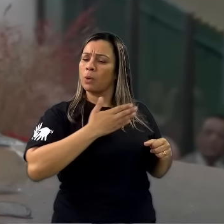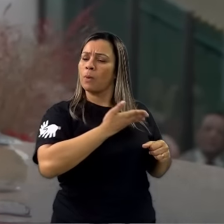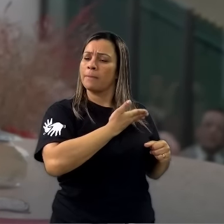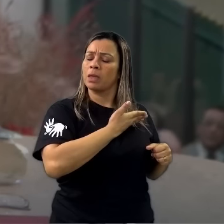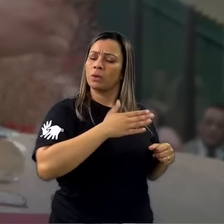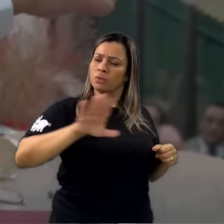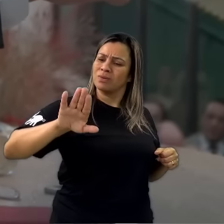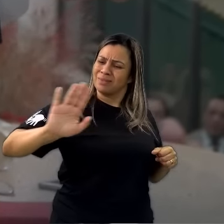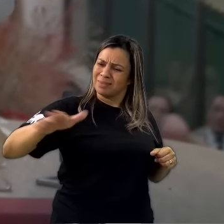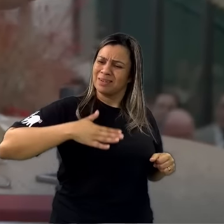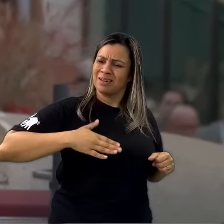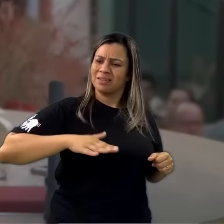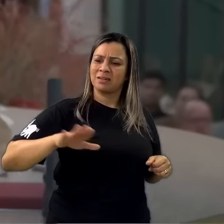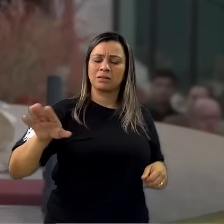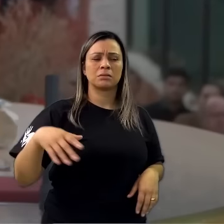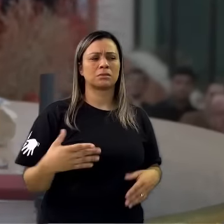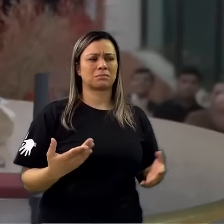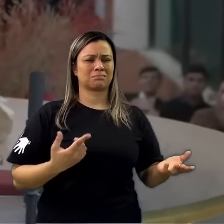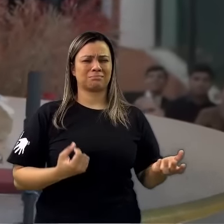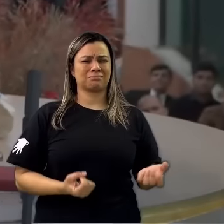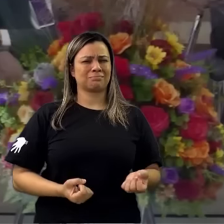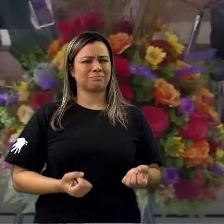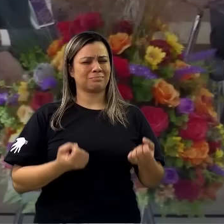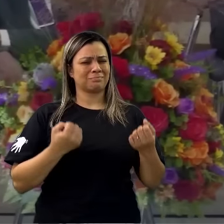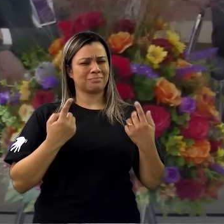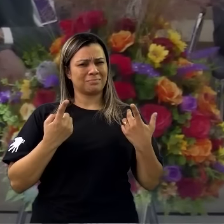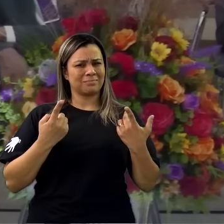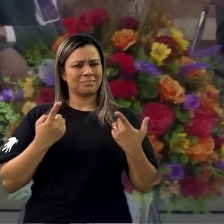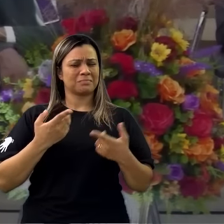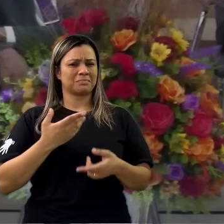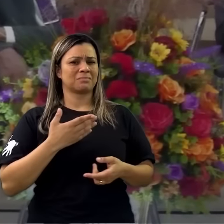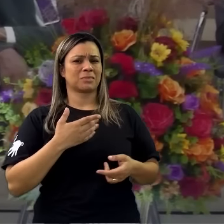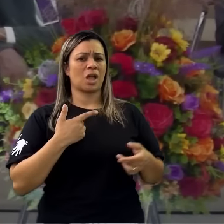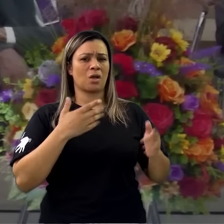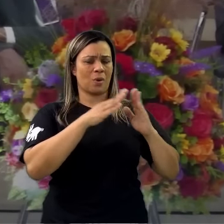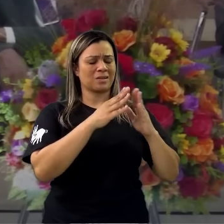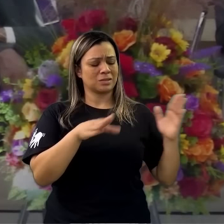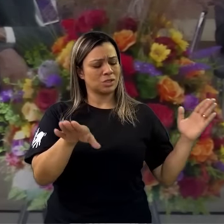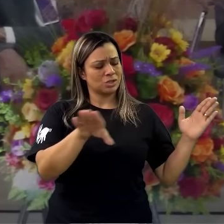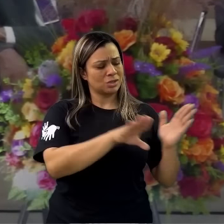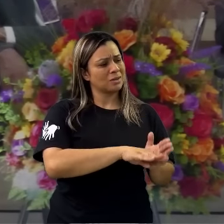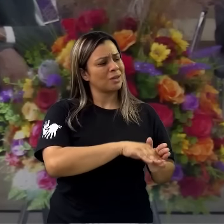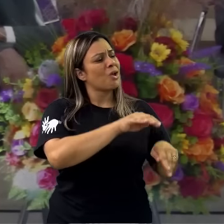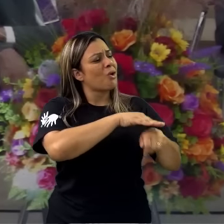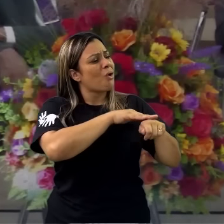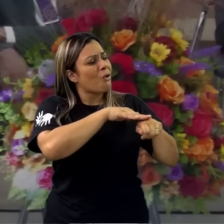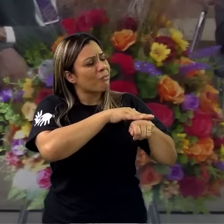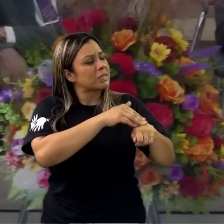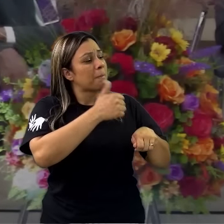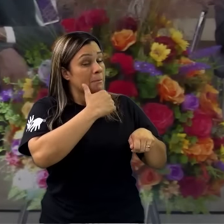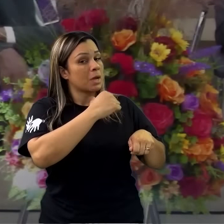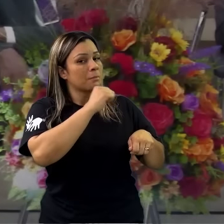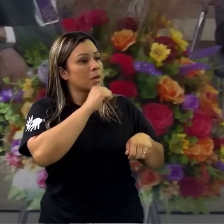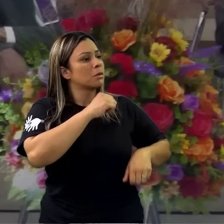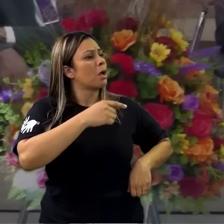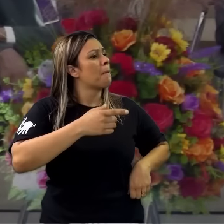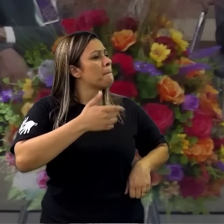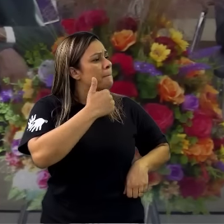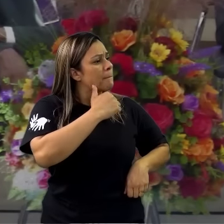telefone com ele cheguei em casa e falei pra minha mãe quando eu voltar naquela igreja eu quero levar a senhora pensa num culto que parece congresso